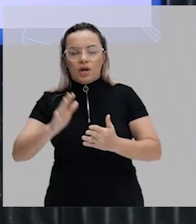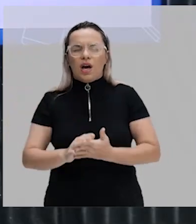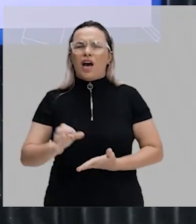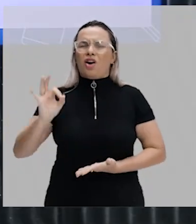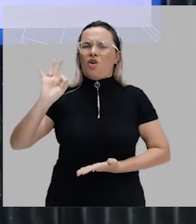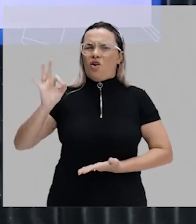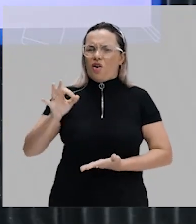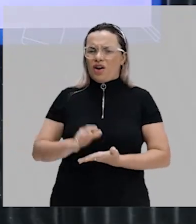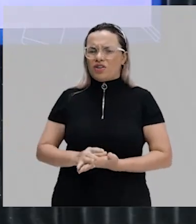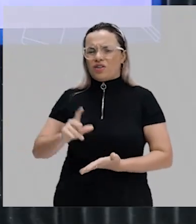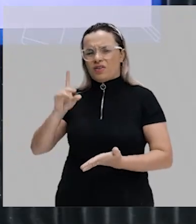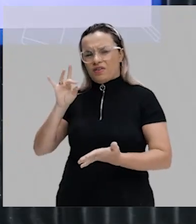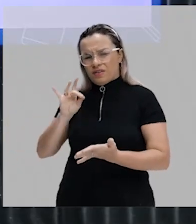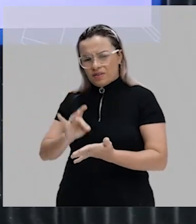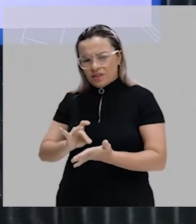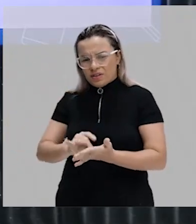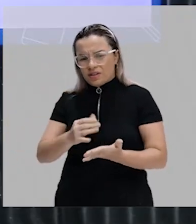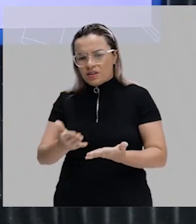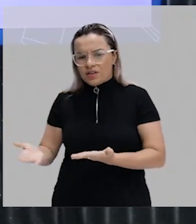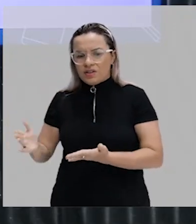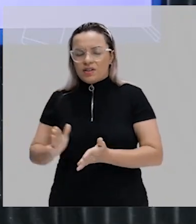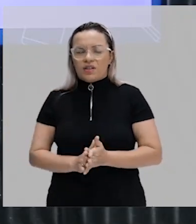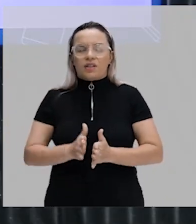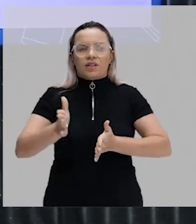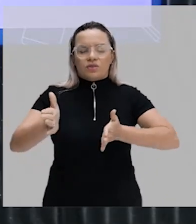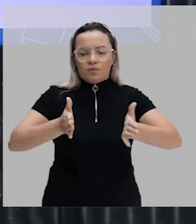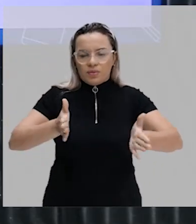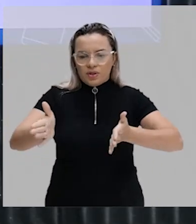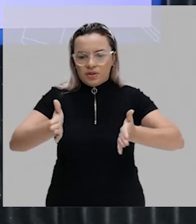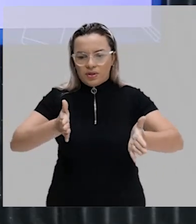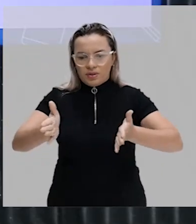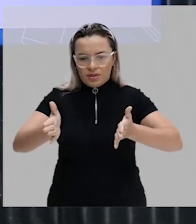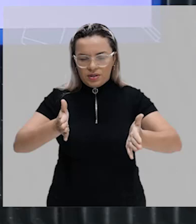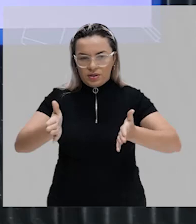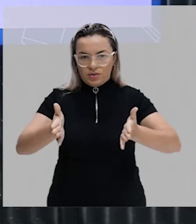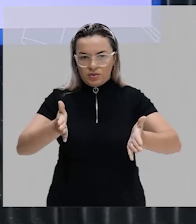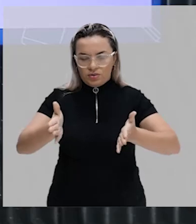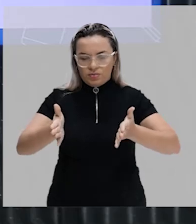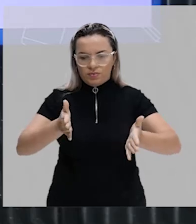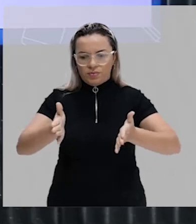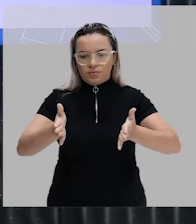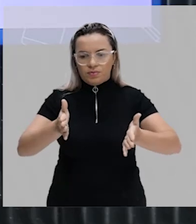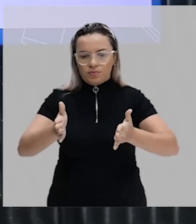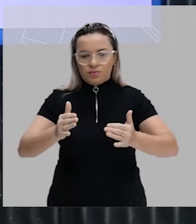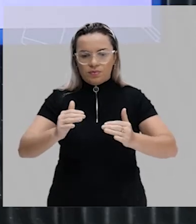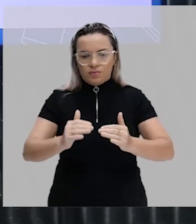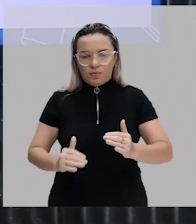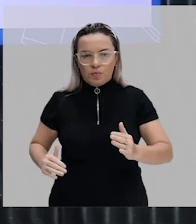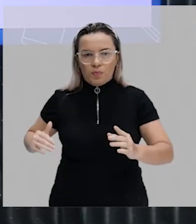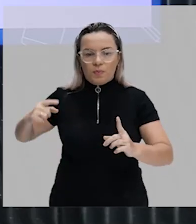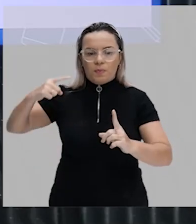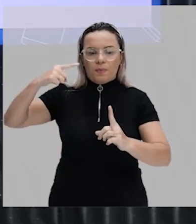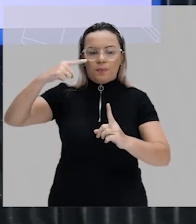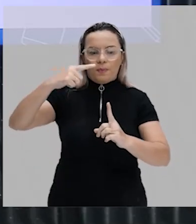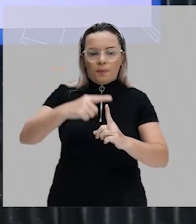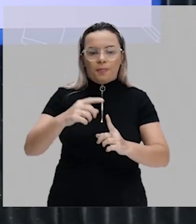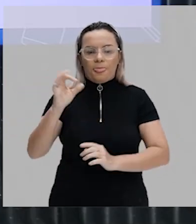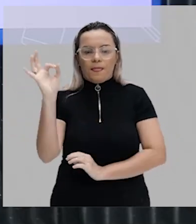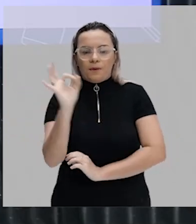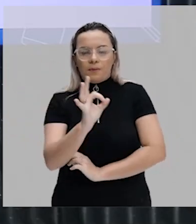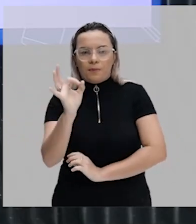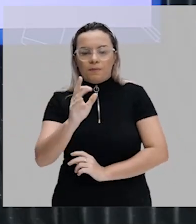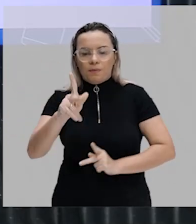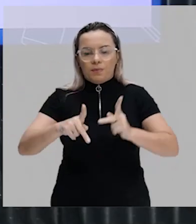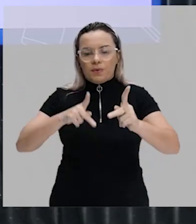56,4%, é correto afirmar que, neste mesmo período, o acréscimo percentual